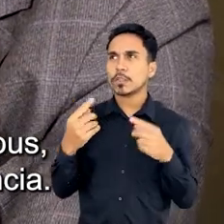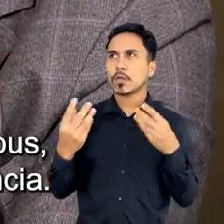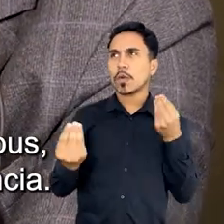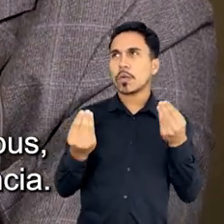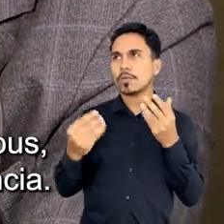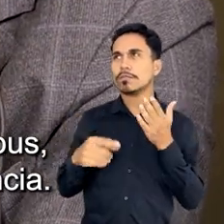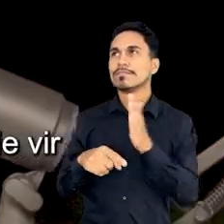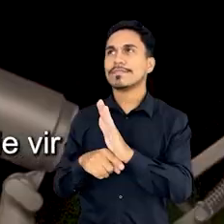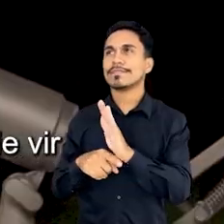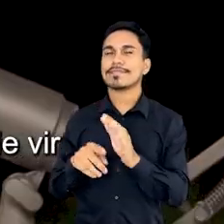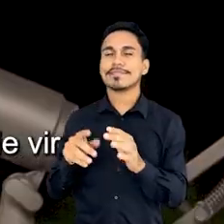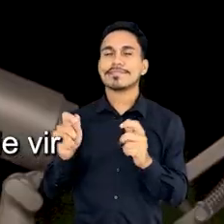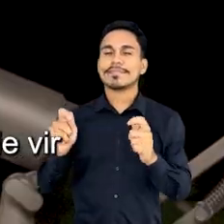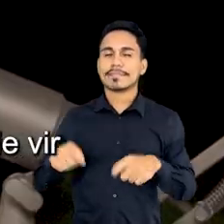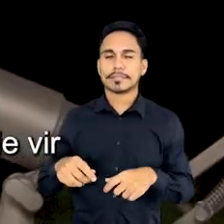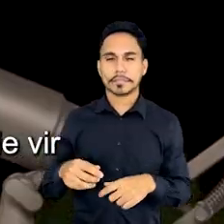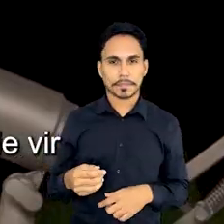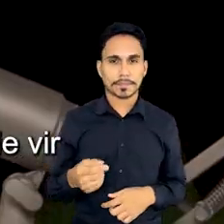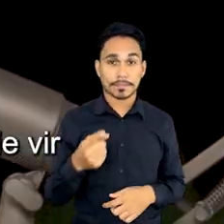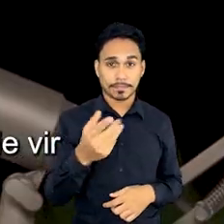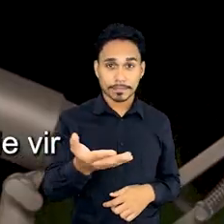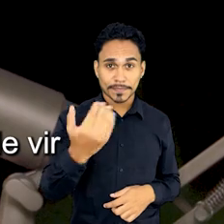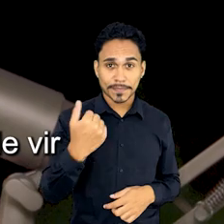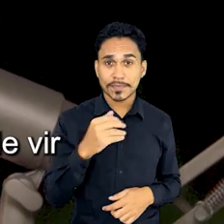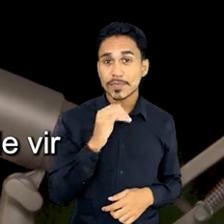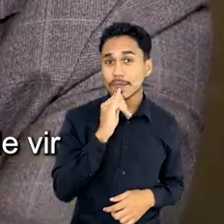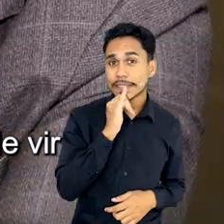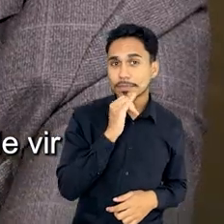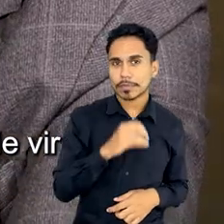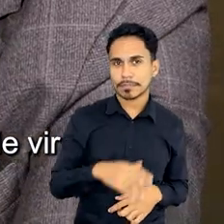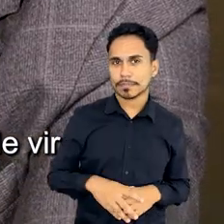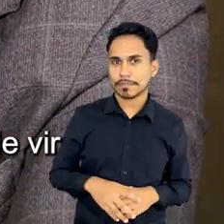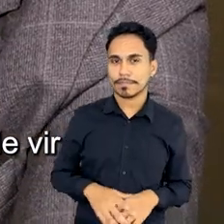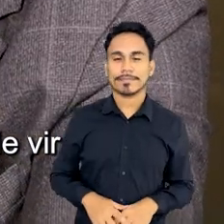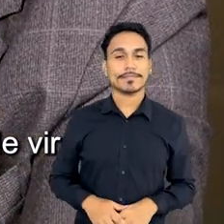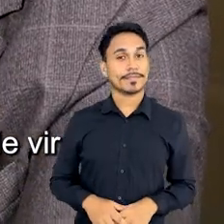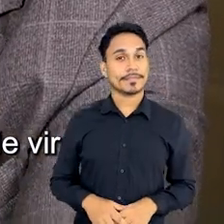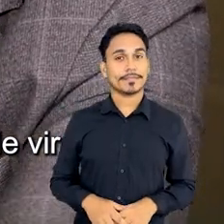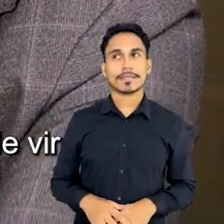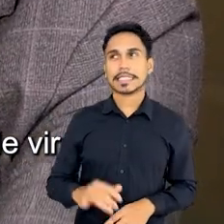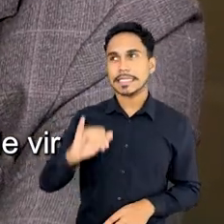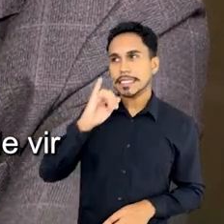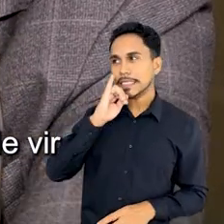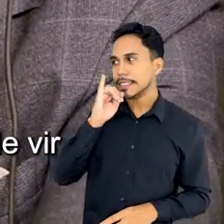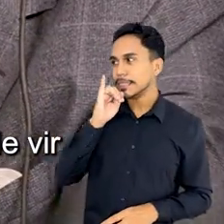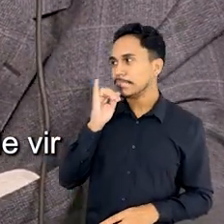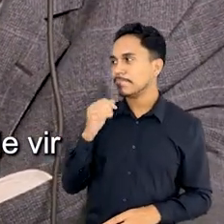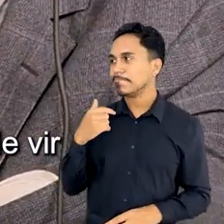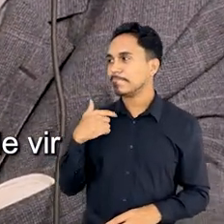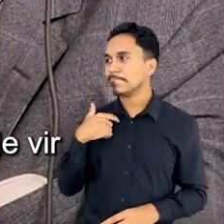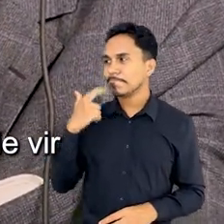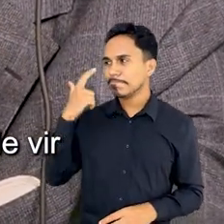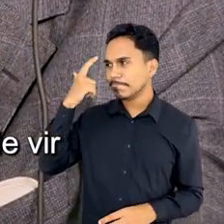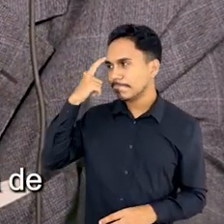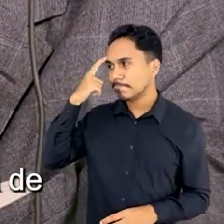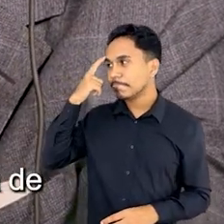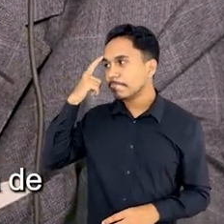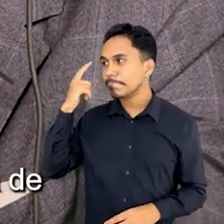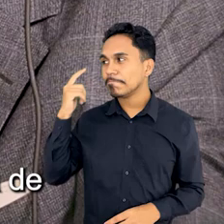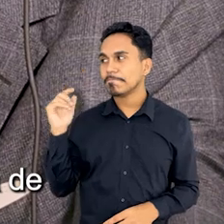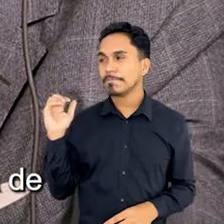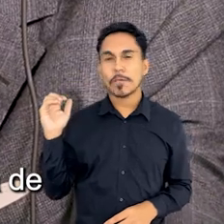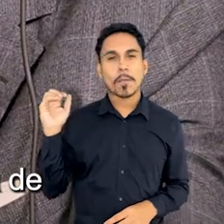Qual é a solução da permanência o senhor pode dar um exemplo é o exemplo pode vir até pelo seguinte vamos pegar o mais o mais o